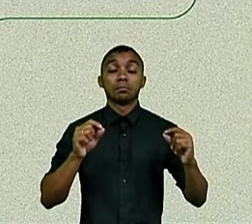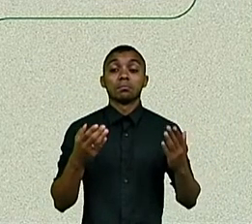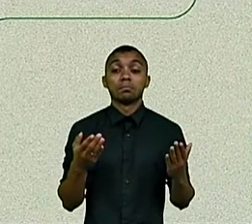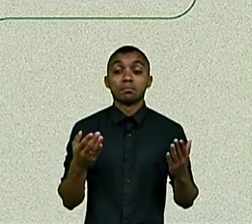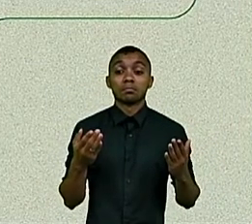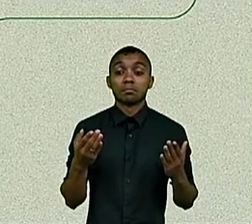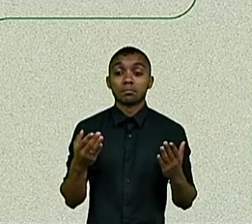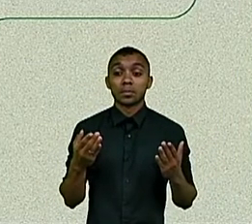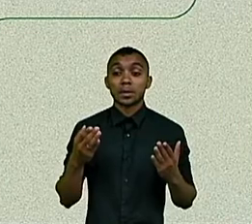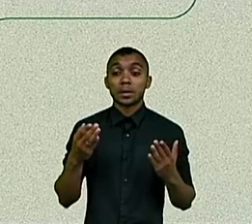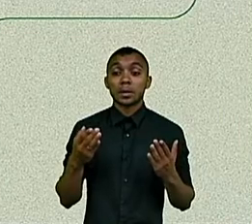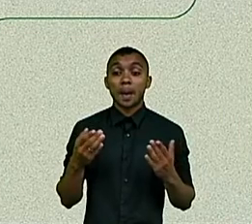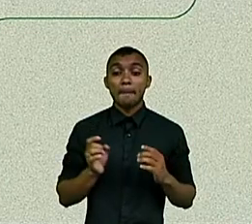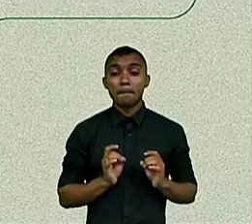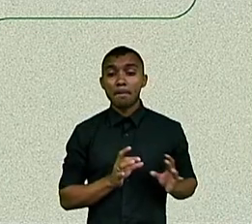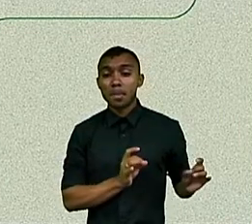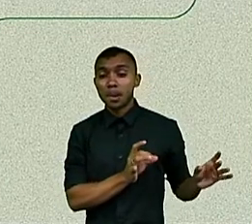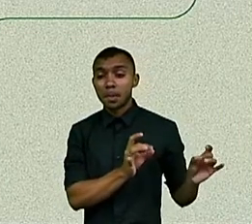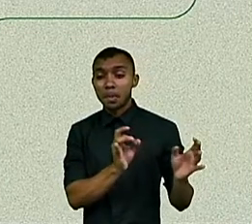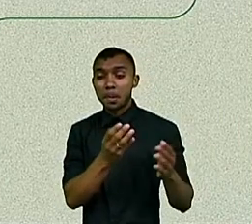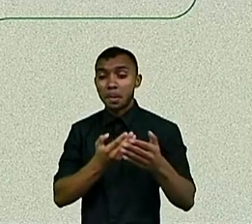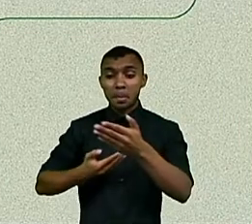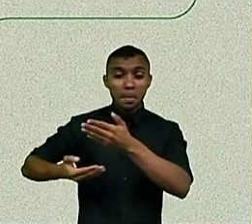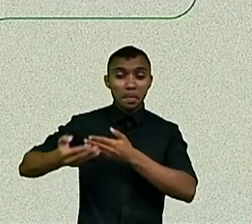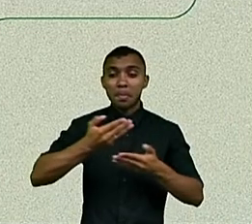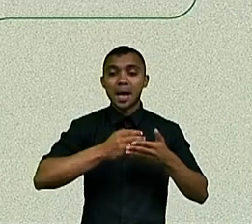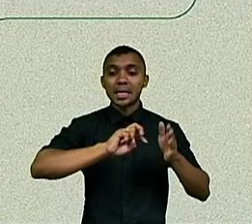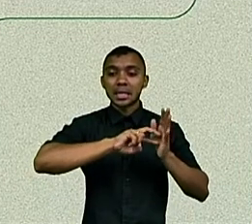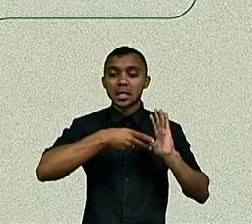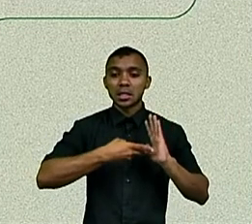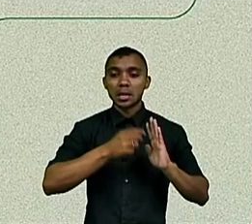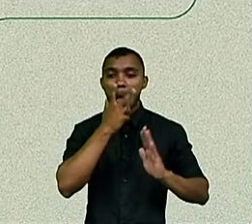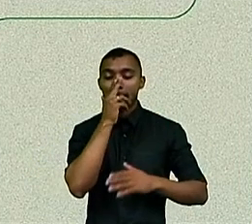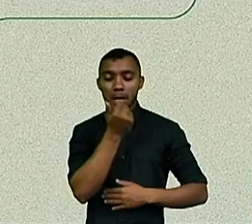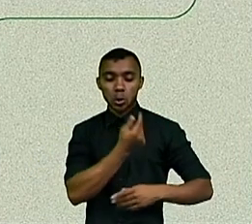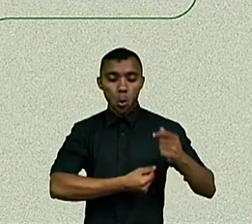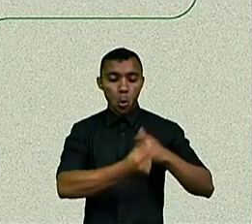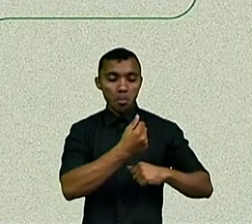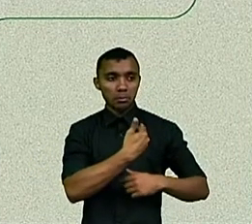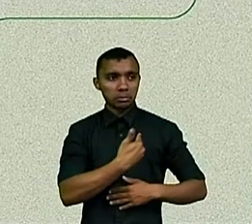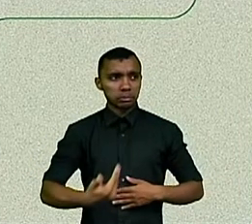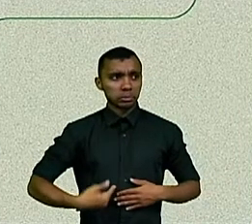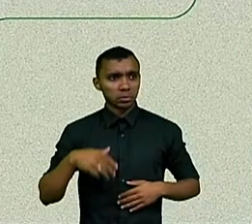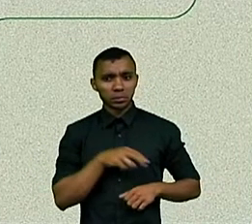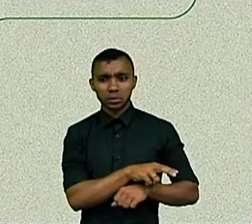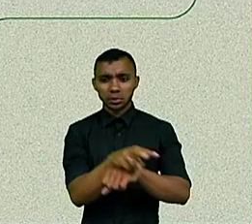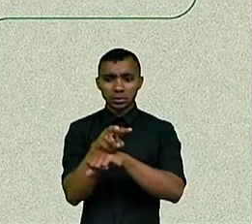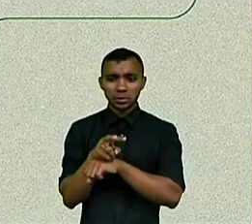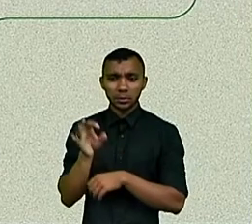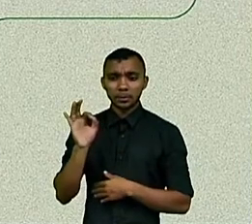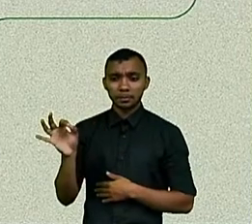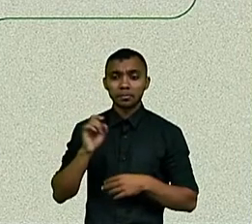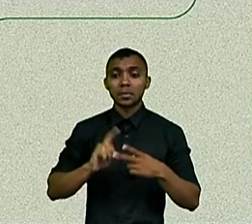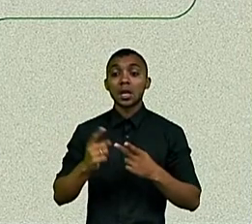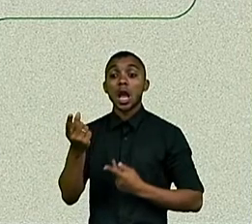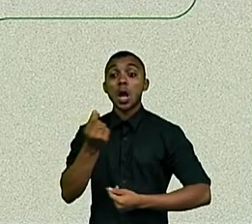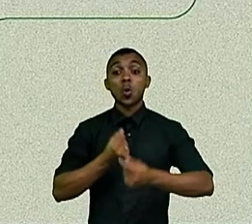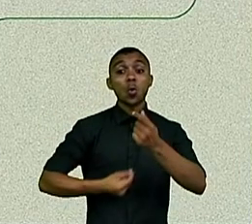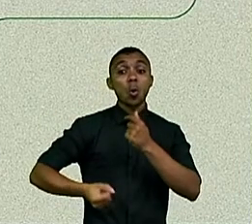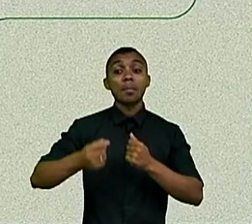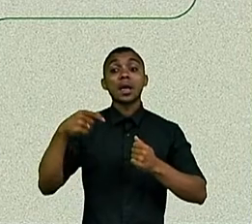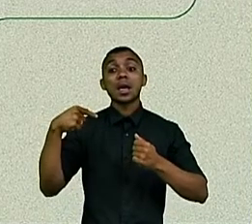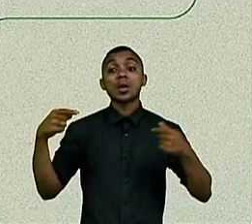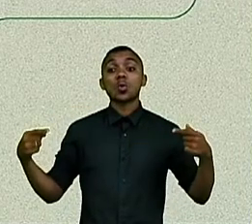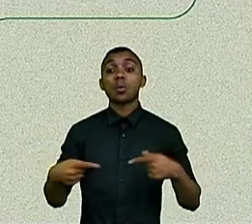raio utilizo mercantilismo é esse controle estatal da economia das leis comerciais e a economia de mercado é o liberalismo